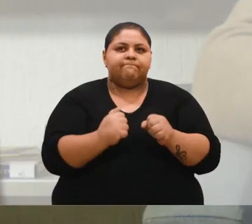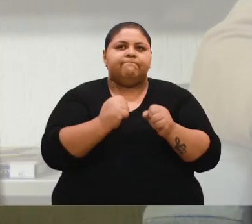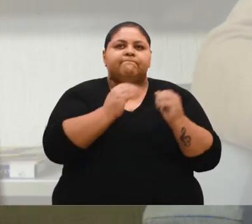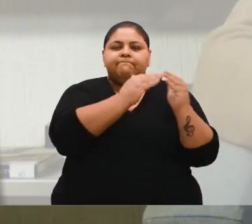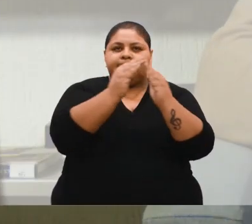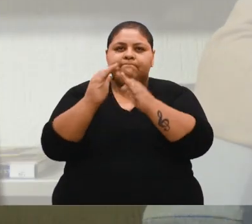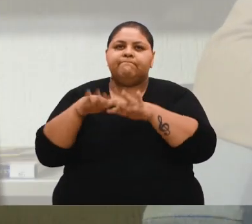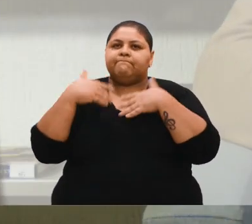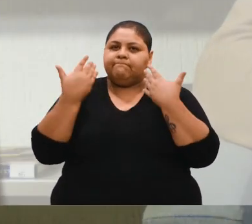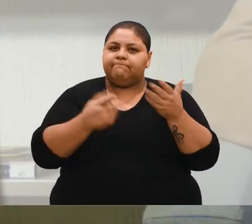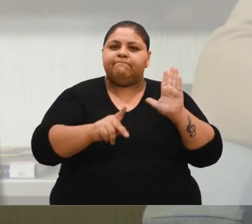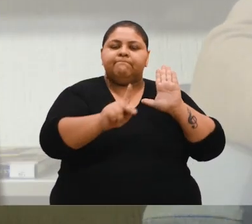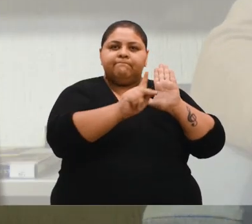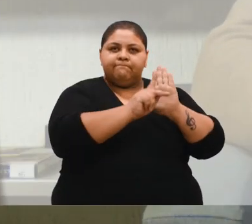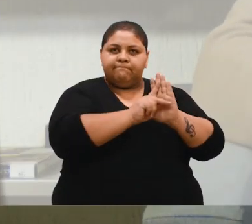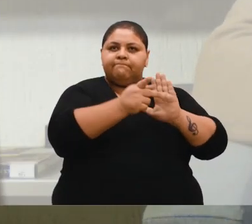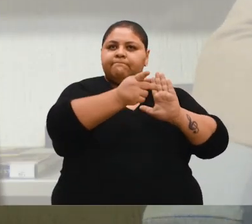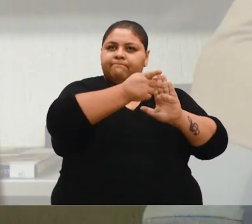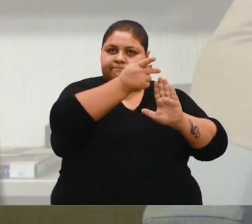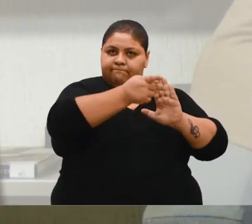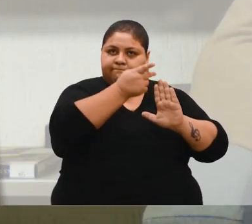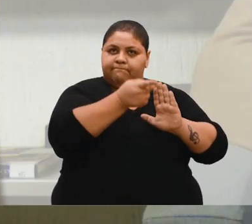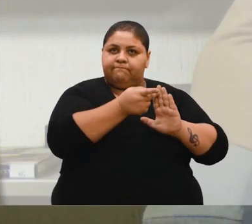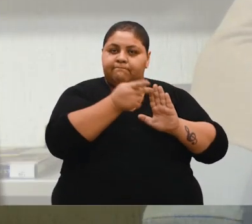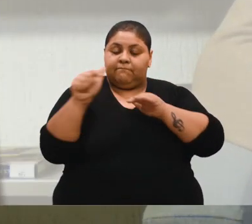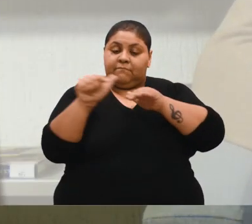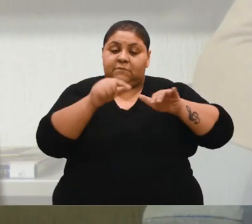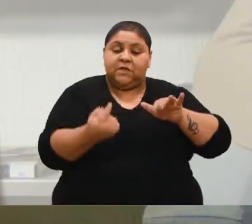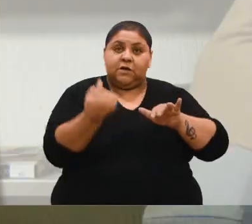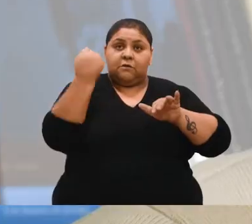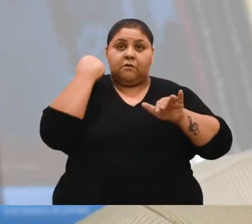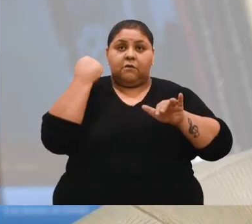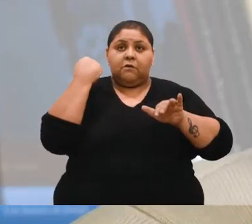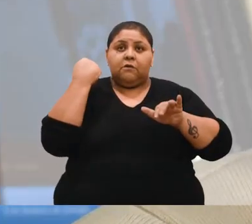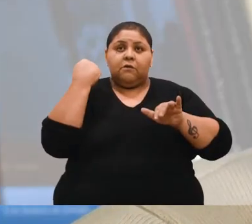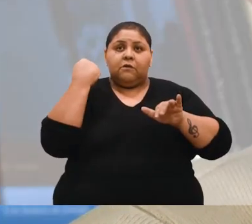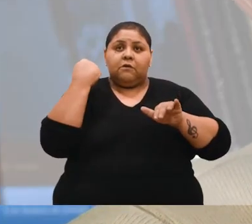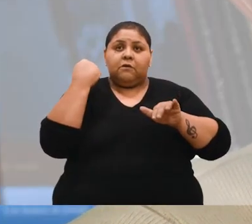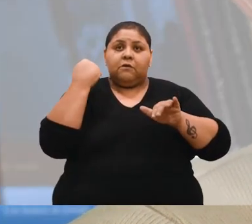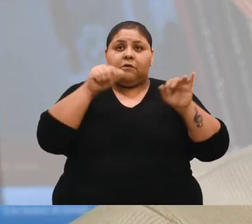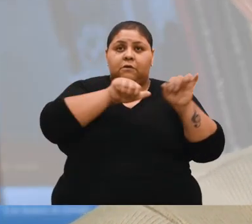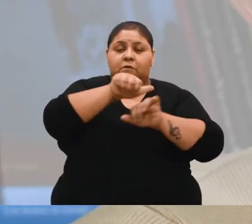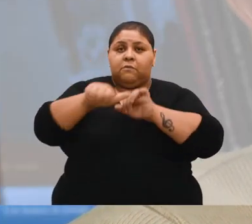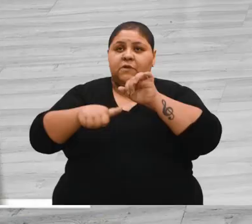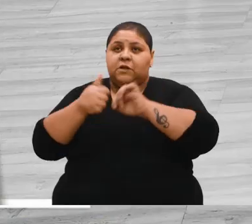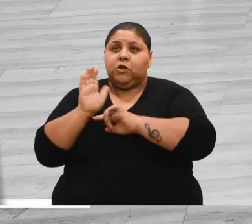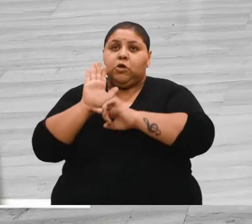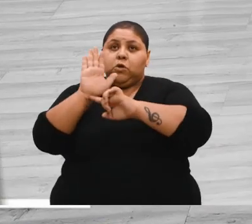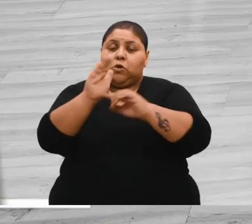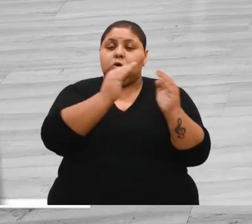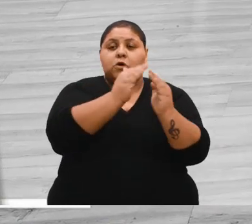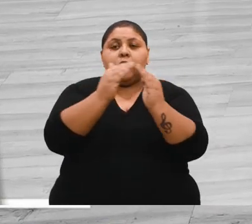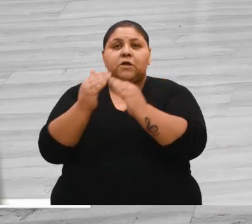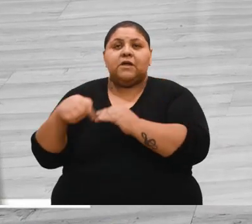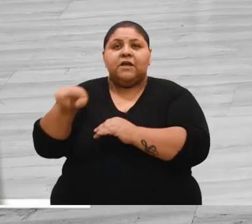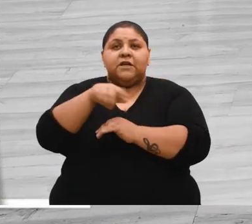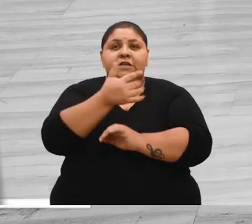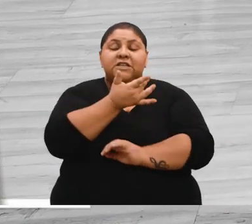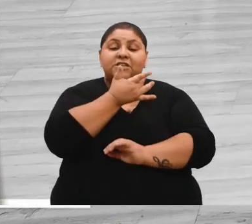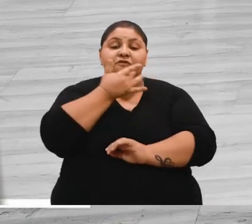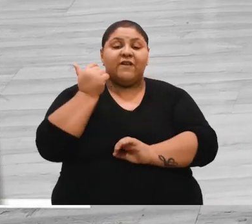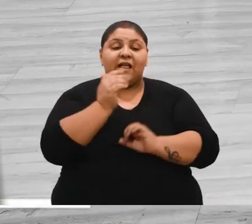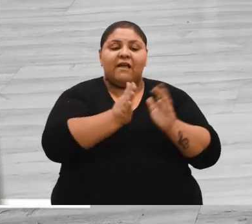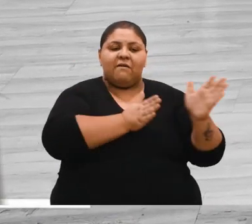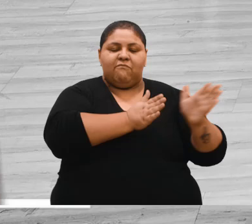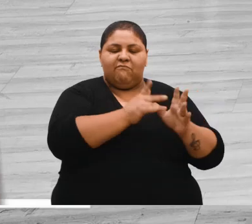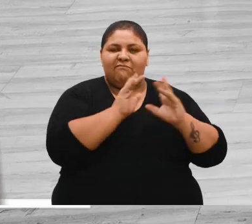município. Então o projeto protocolado na semana passada, então, foi a mudança no auxílio moradia, onde a gente facilita o